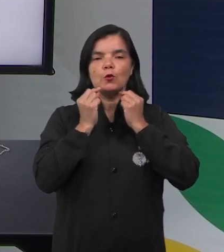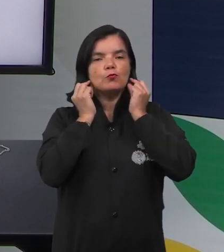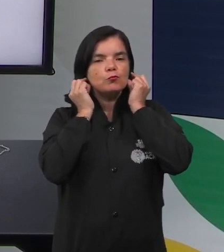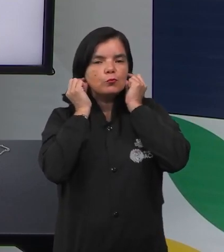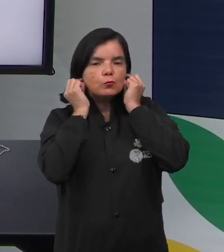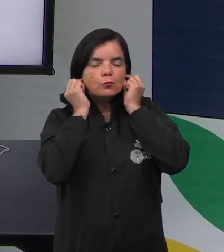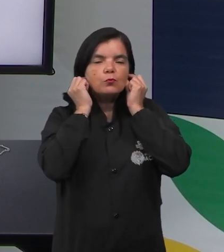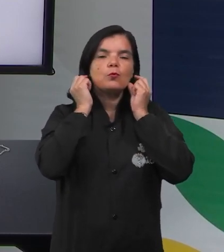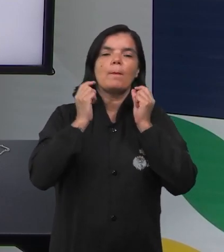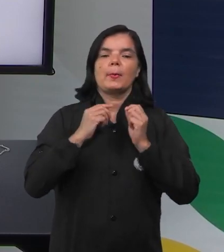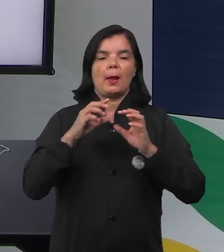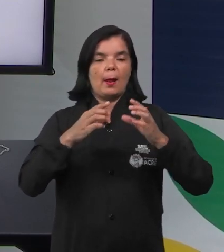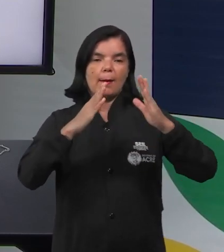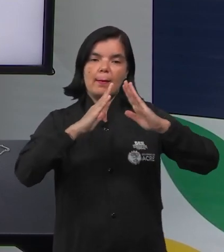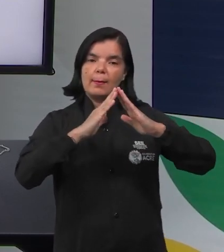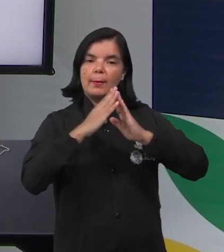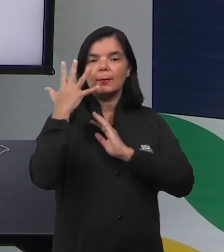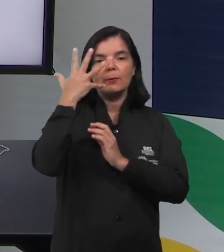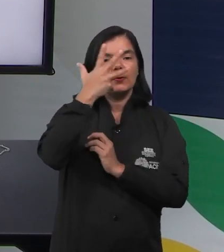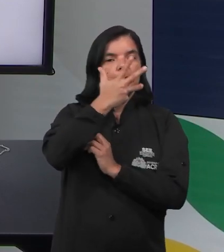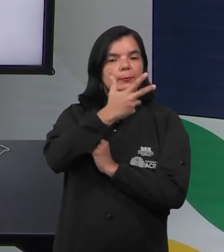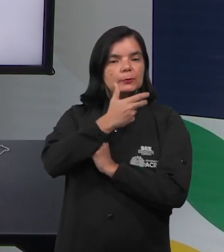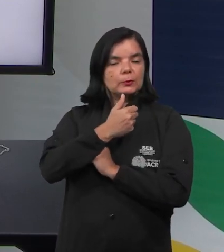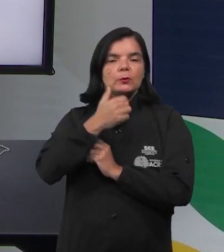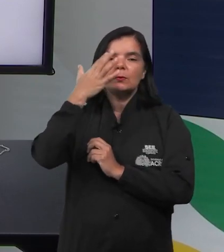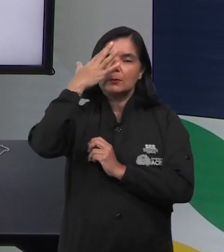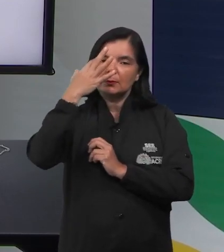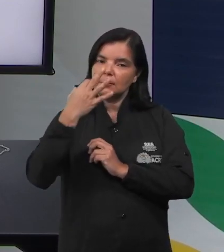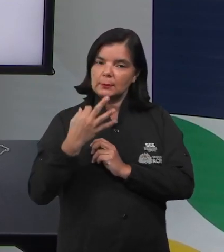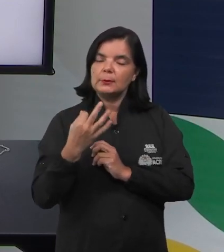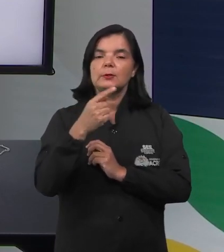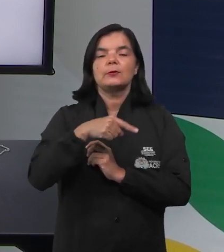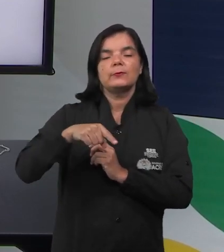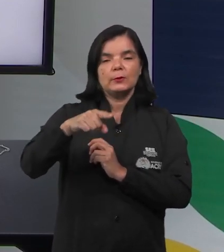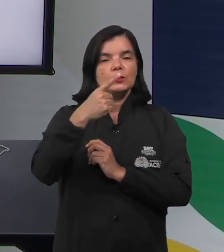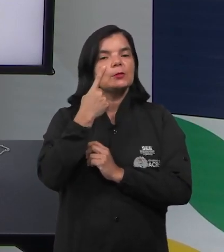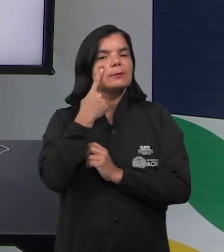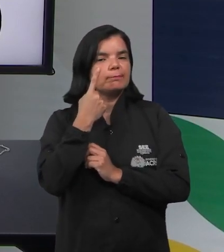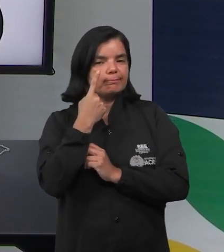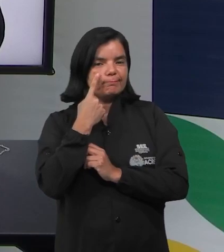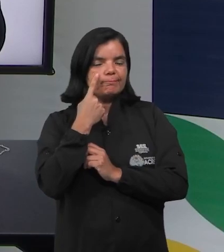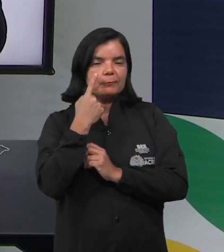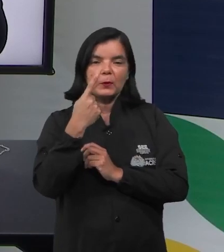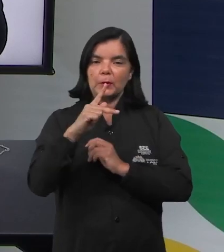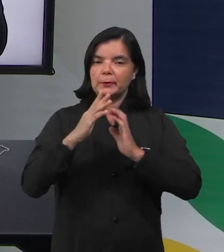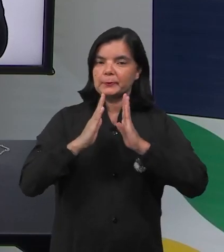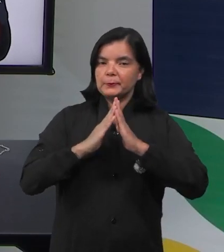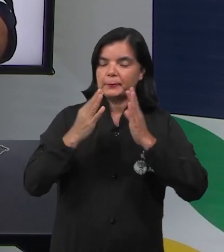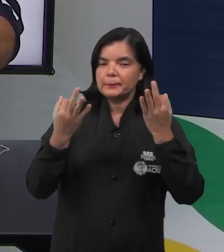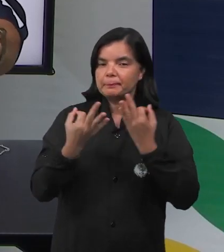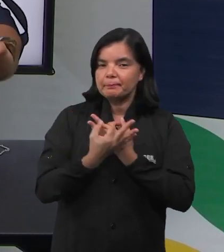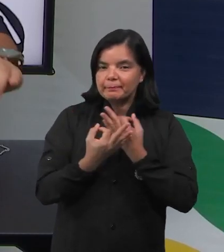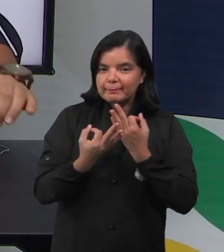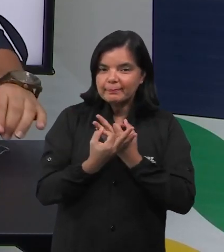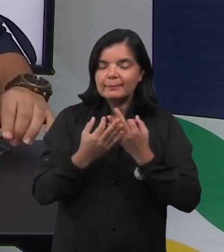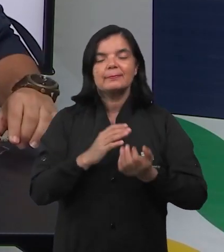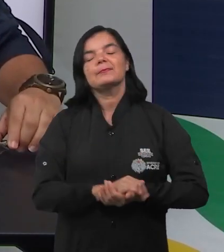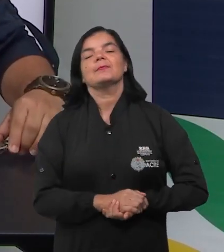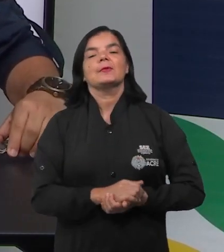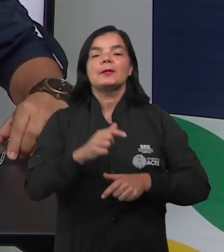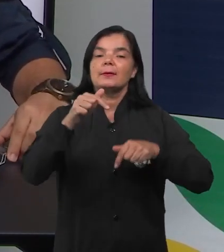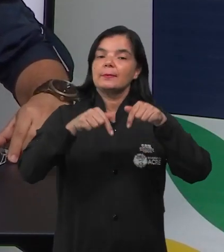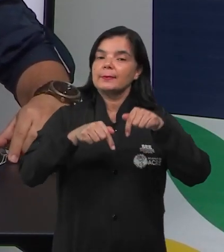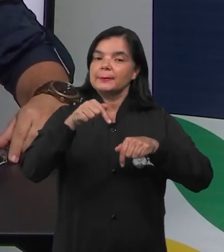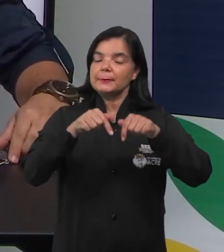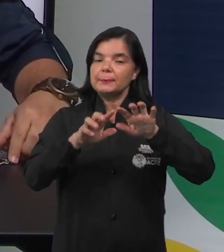para decoração. Eu tenho certeza que você já viu algum desses minerais aí pela sua casa. Perfeito, pessoal? Então a química ela